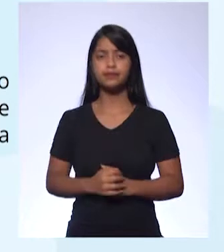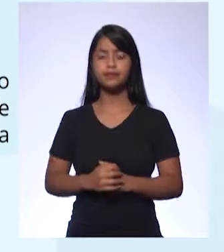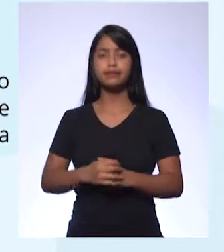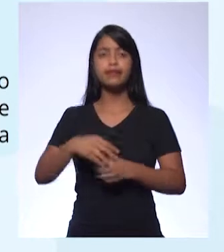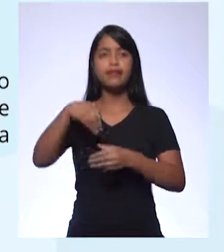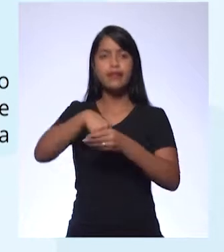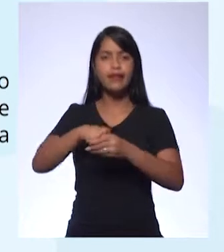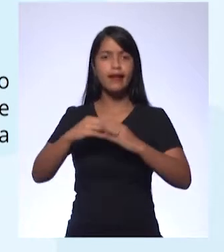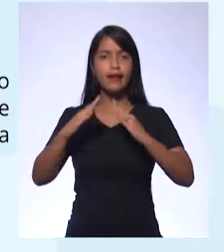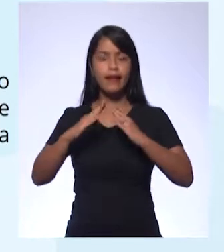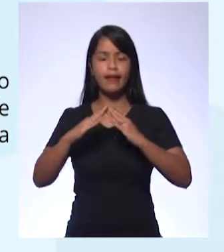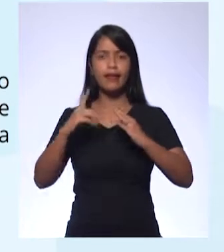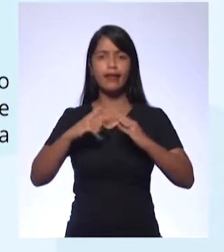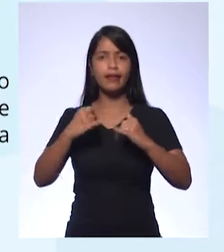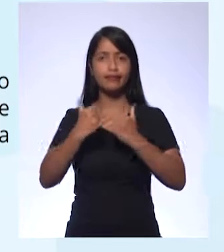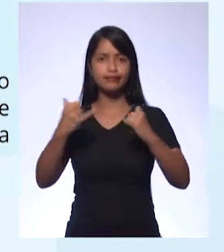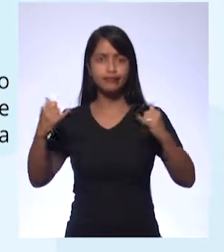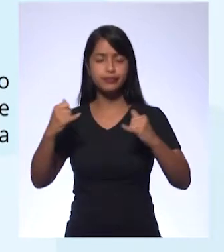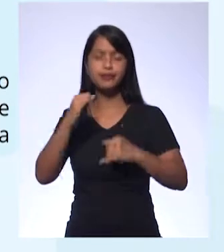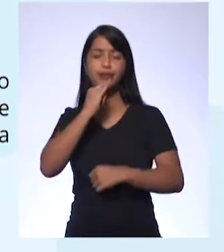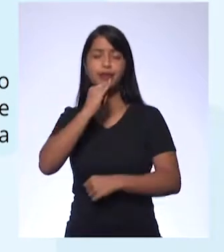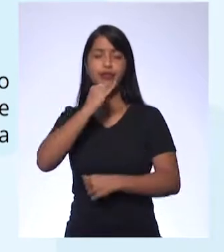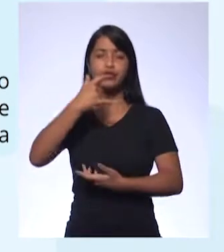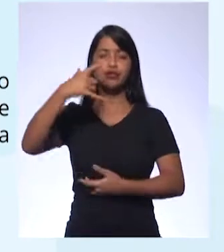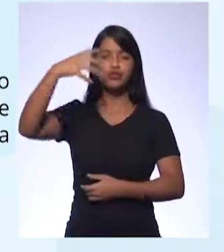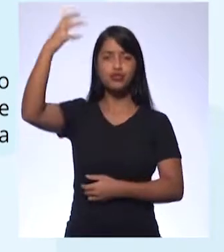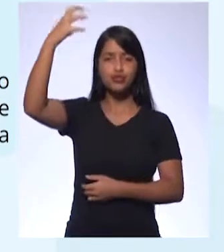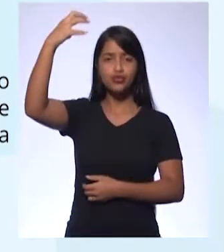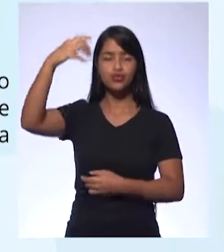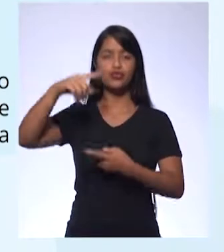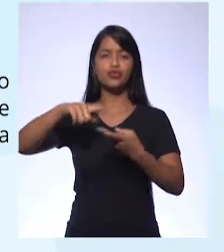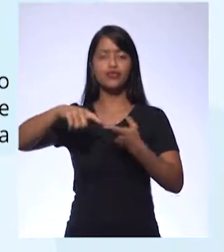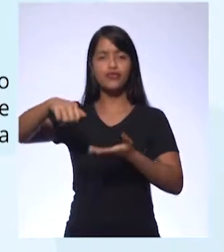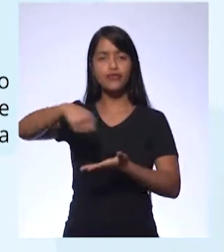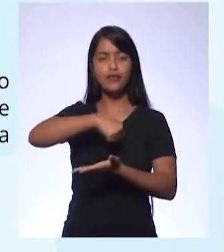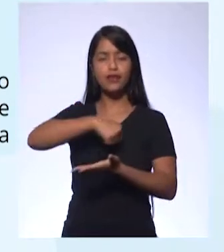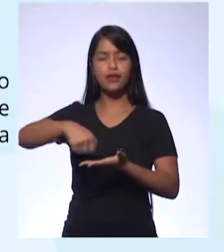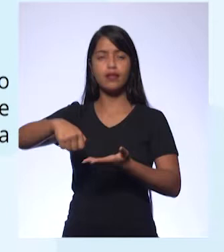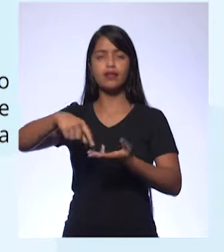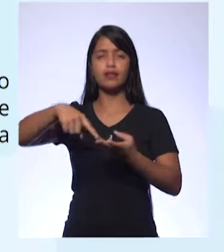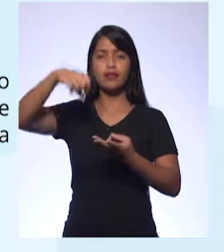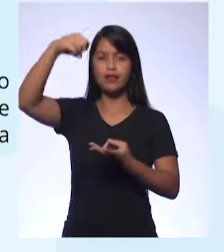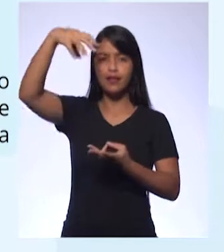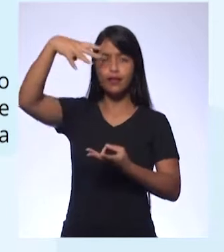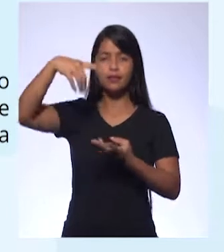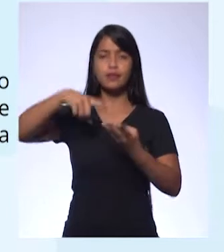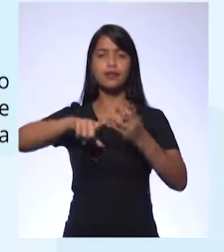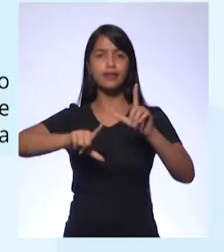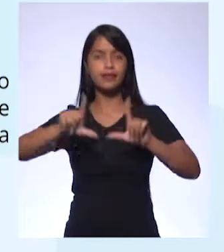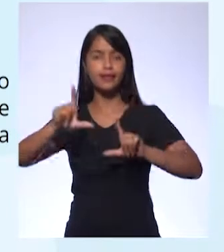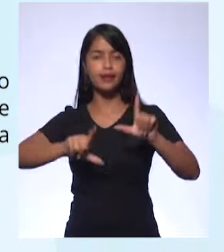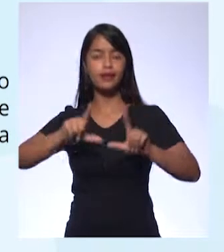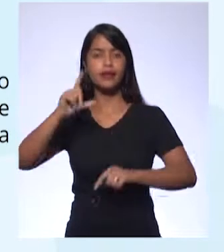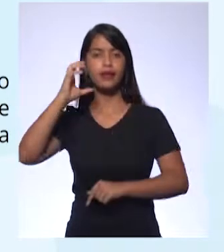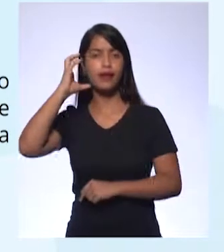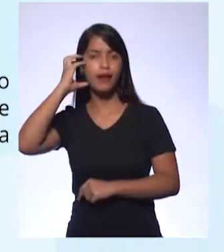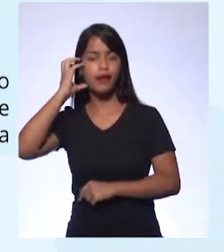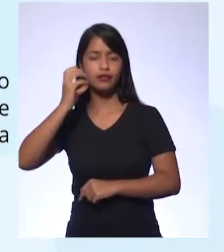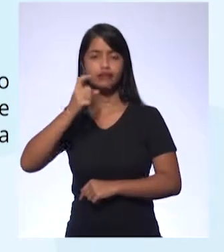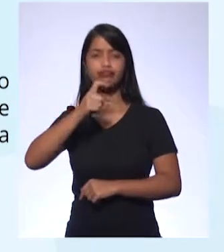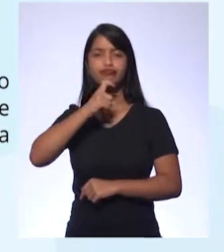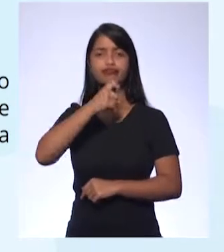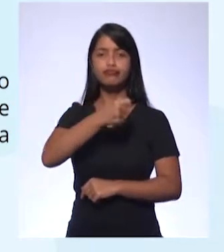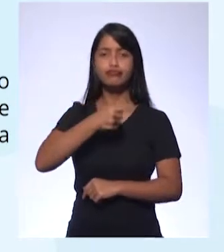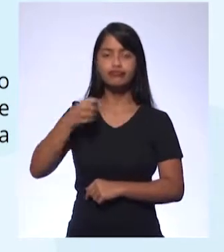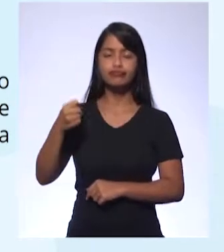equipamentos elétricos residenciais, tais como chuveiro, ferro, lâmpada, TV, rádio, geladeira e outros, de